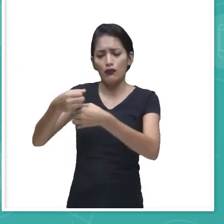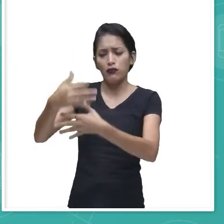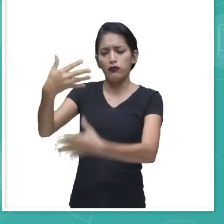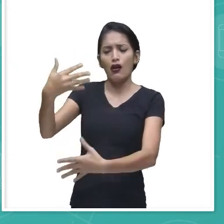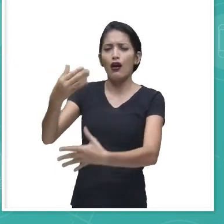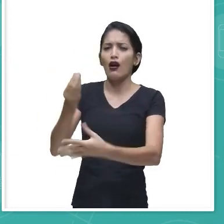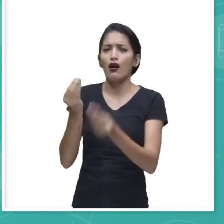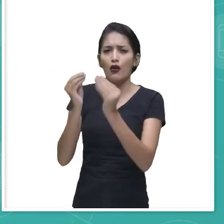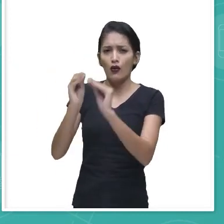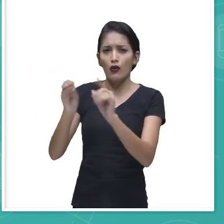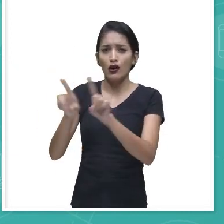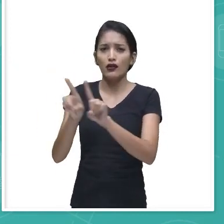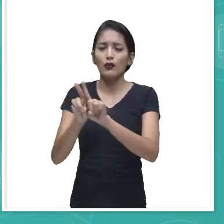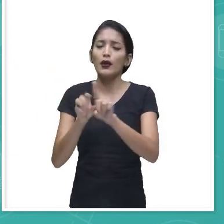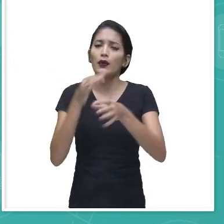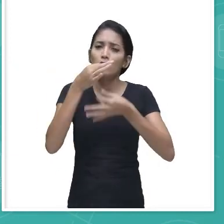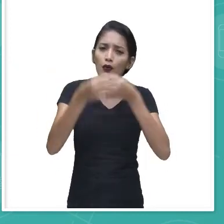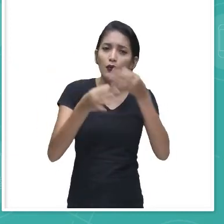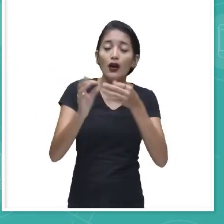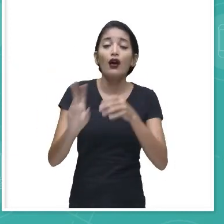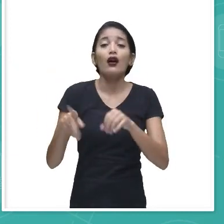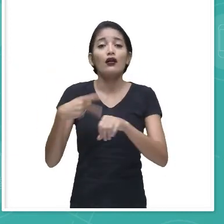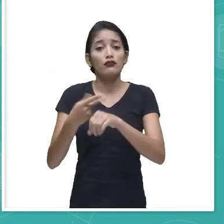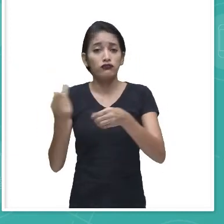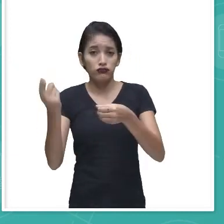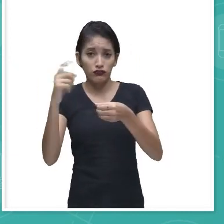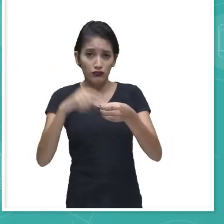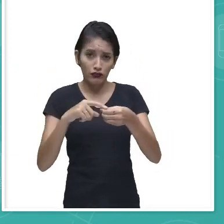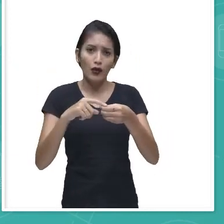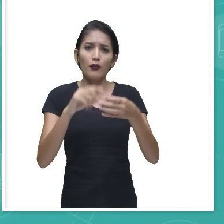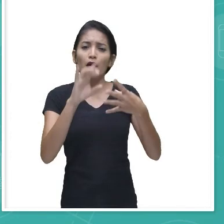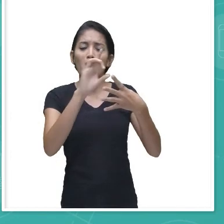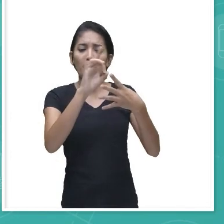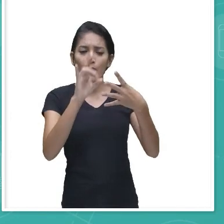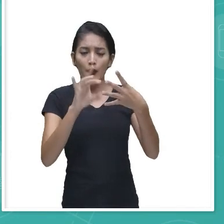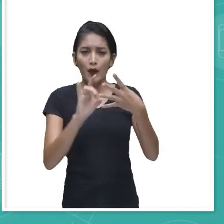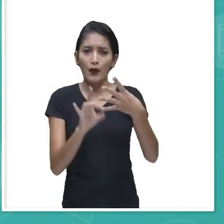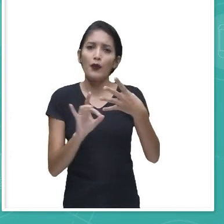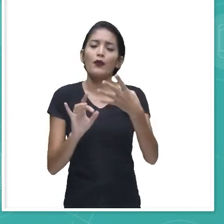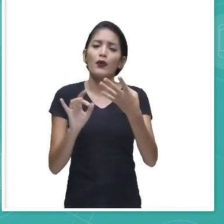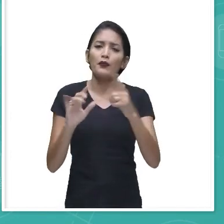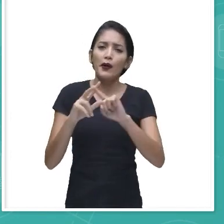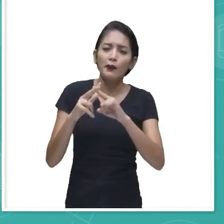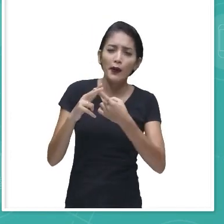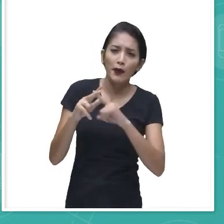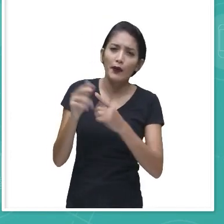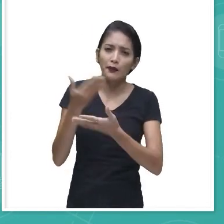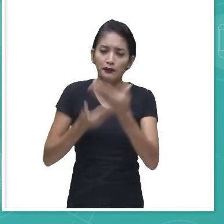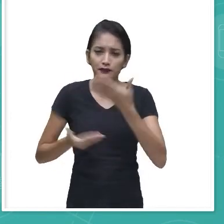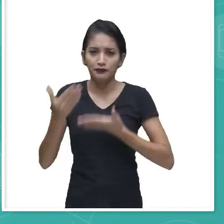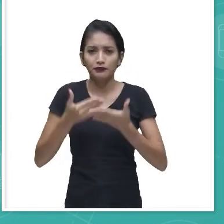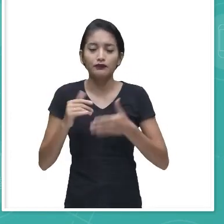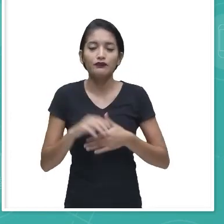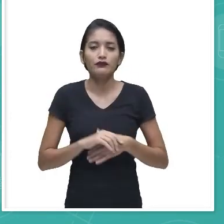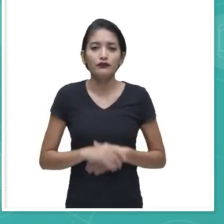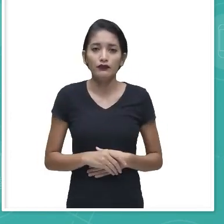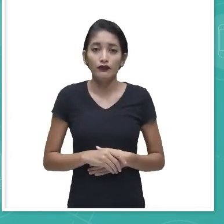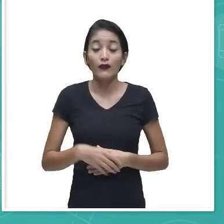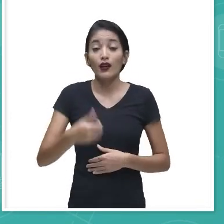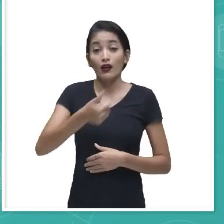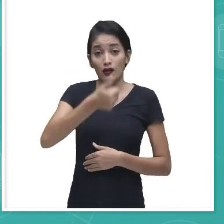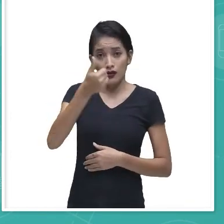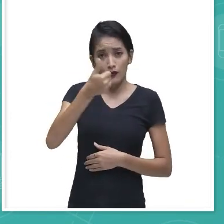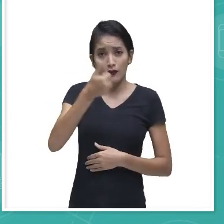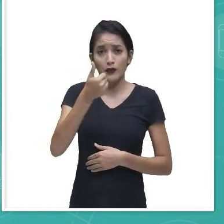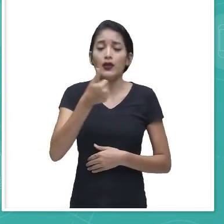comentar. E aí a gente retorna após cada questão para corrigi-las, tá bom? Então, agora a gente vai para a nossa primeira questão. Leiam com